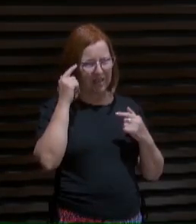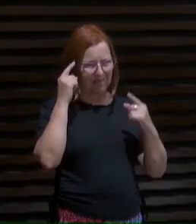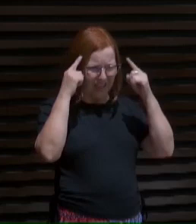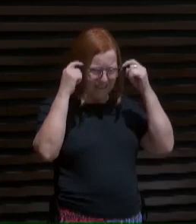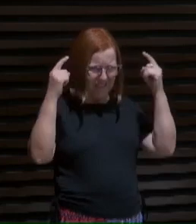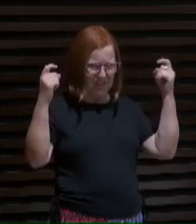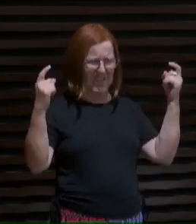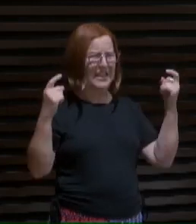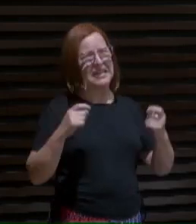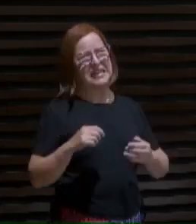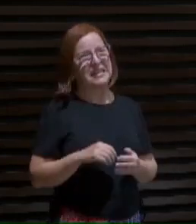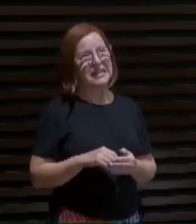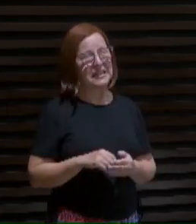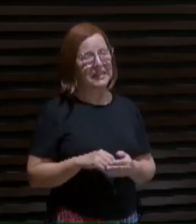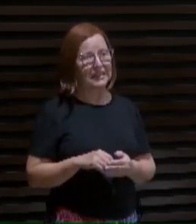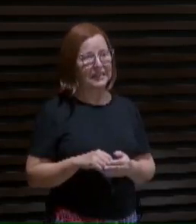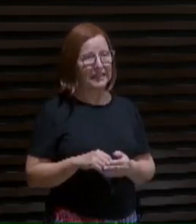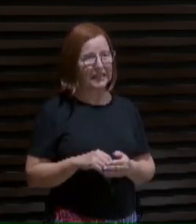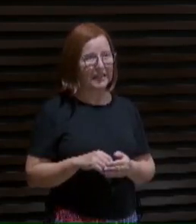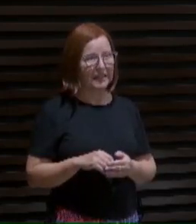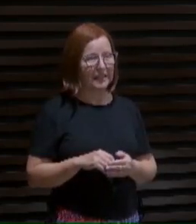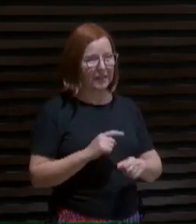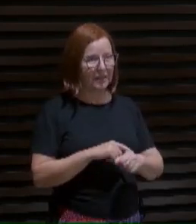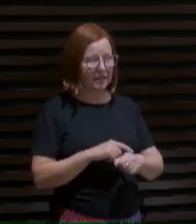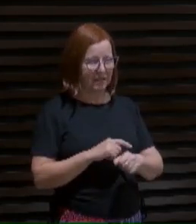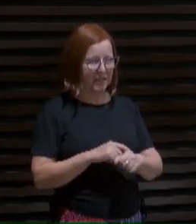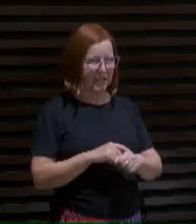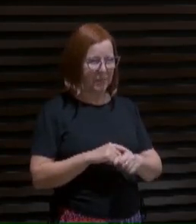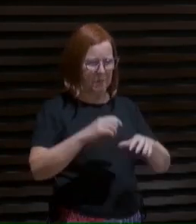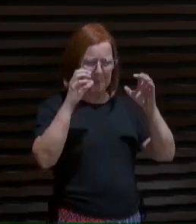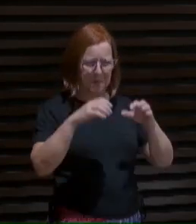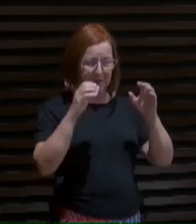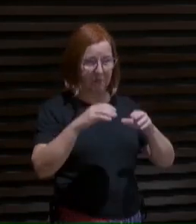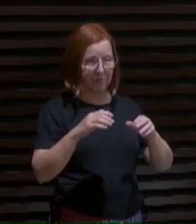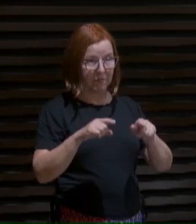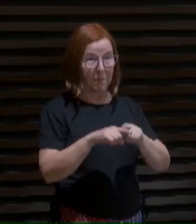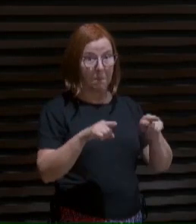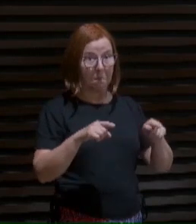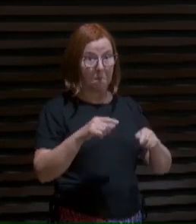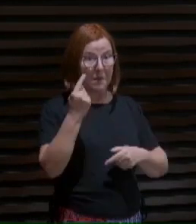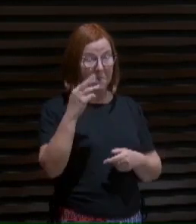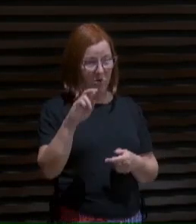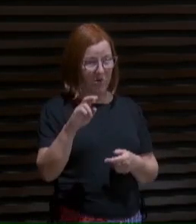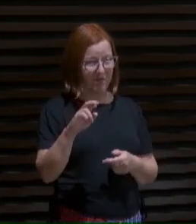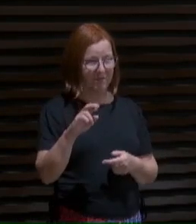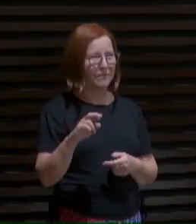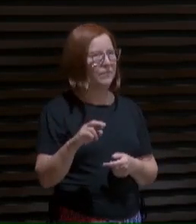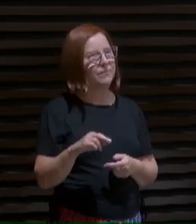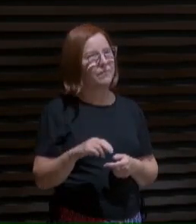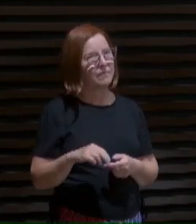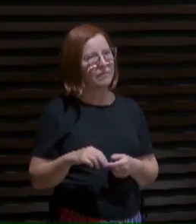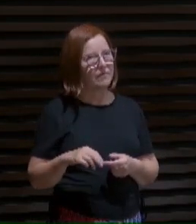tempo pré-diluviano, é alguma coisa muito mais satânica. Aquilo estava